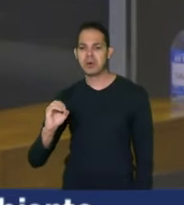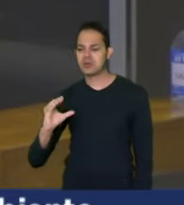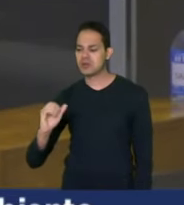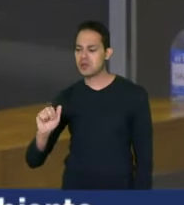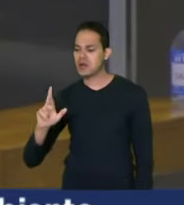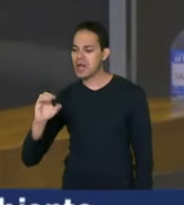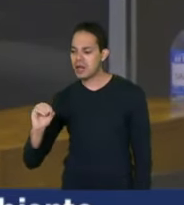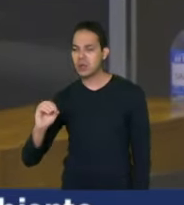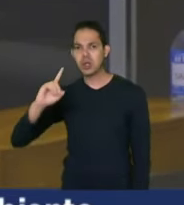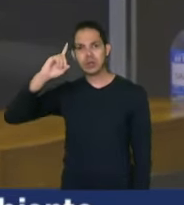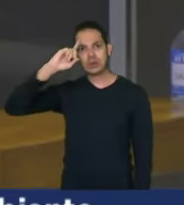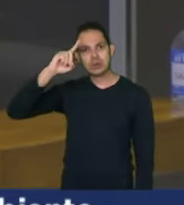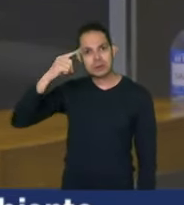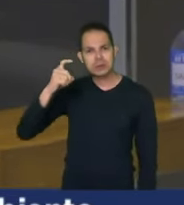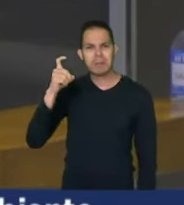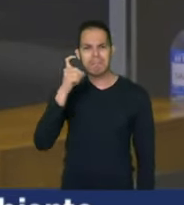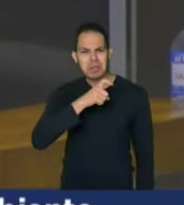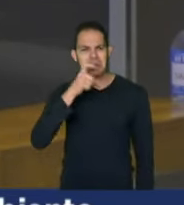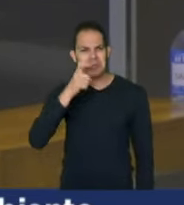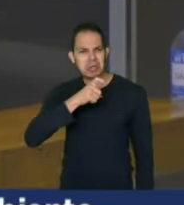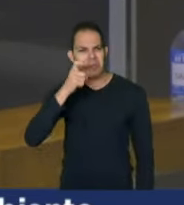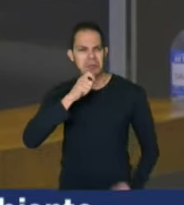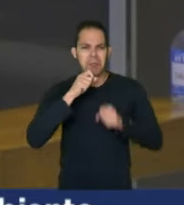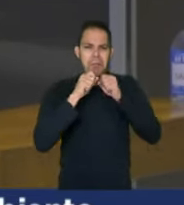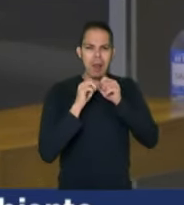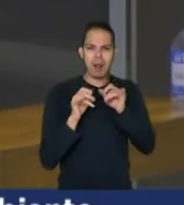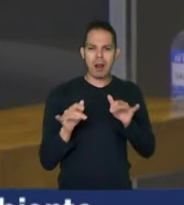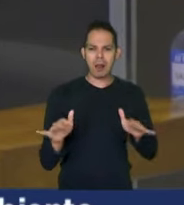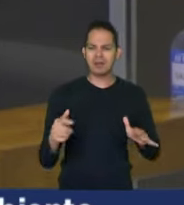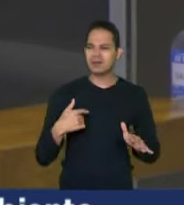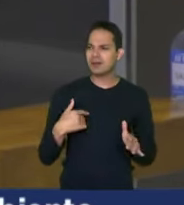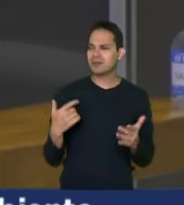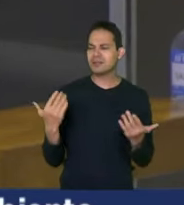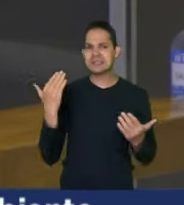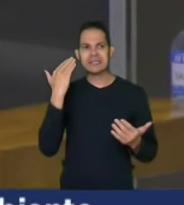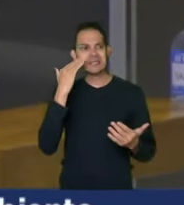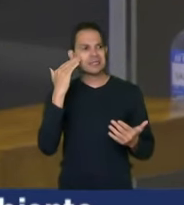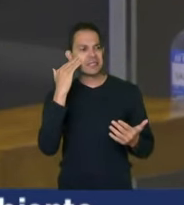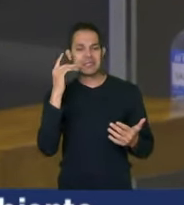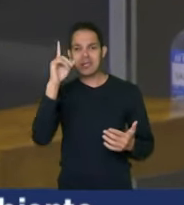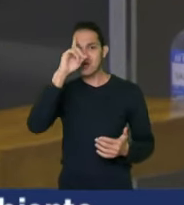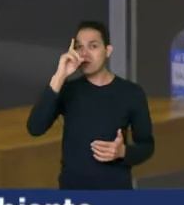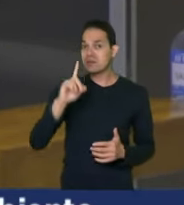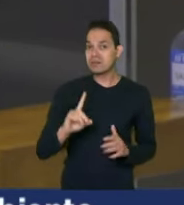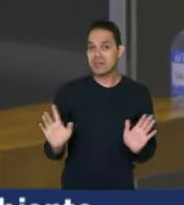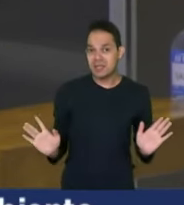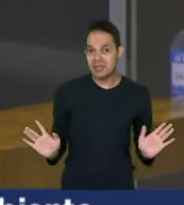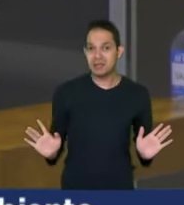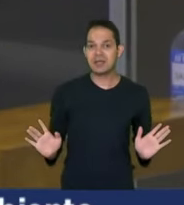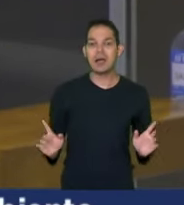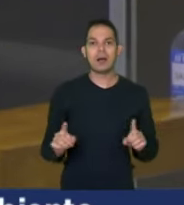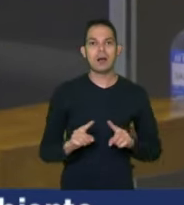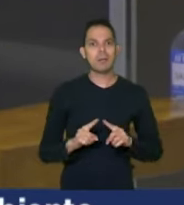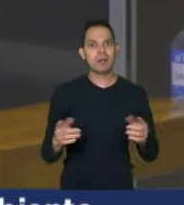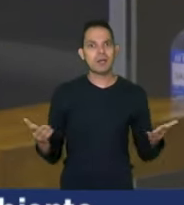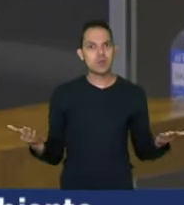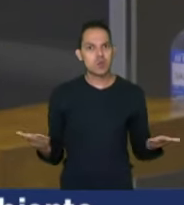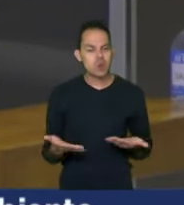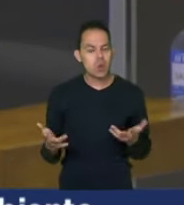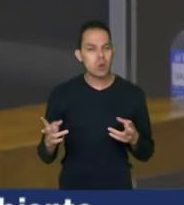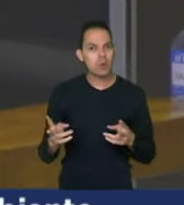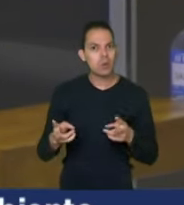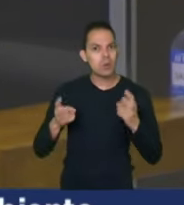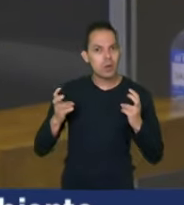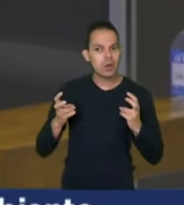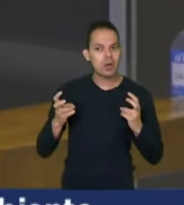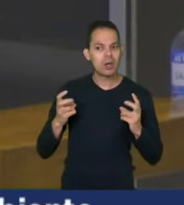dia. Eu não estava conseguindo entender a dimensão disso. Mas hoje foi possível, a partir